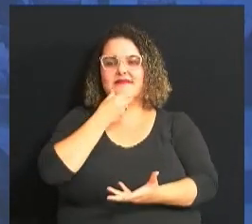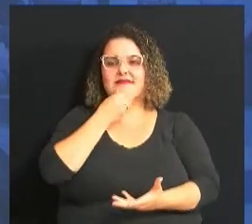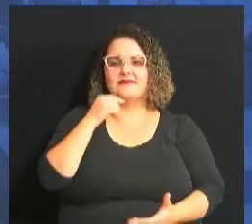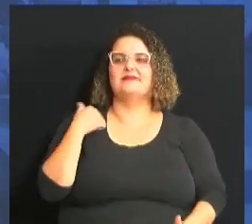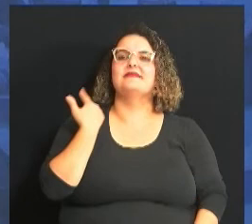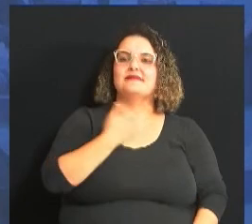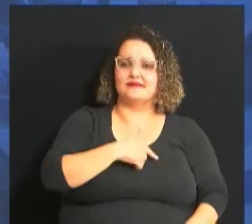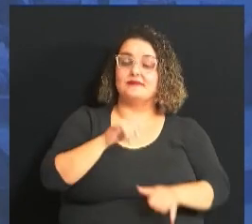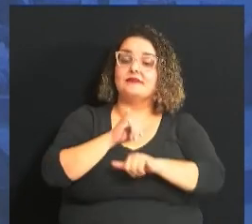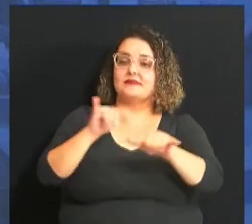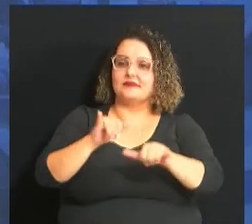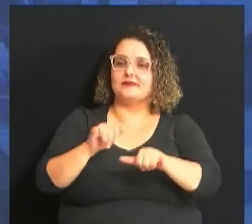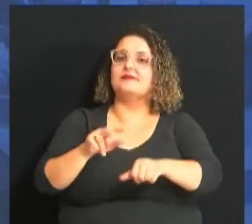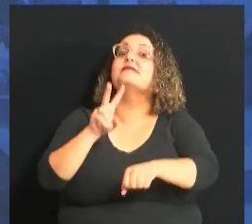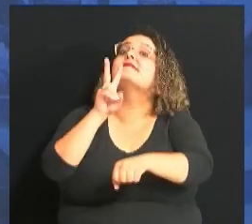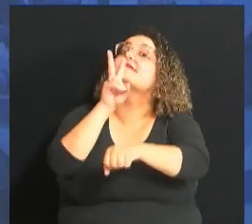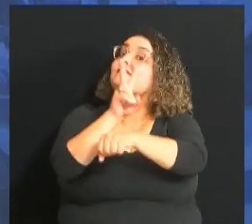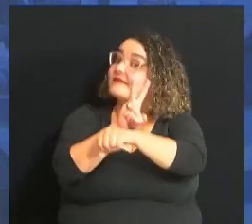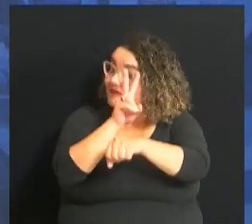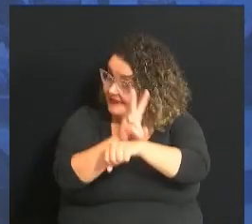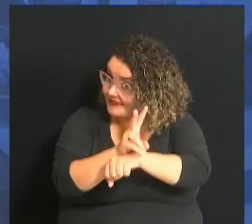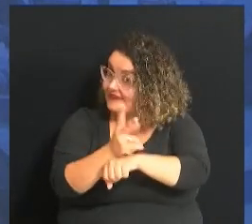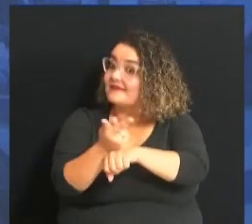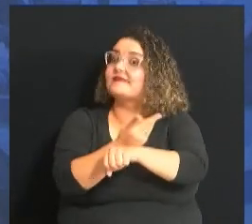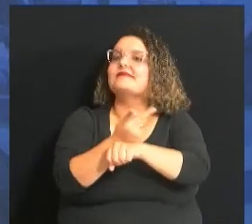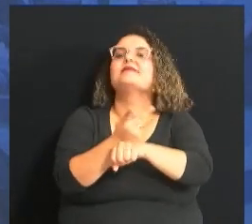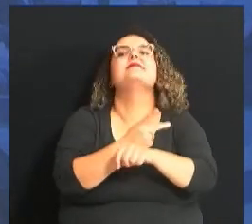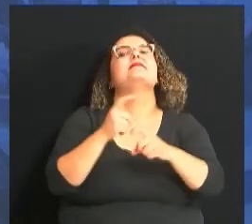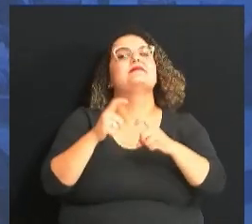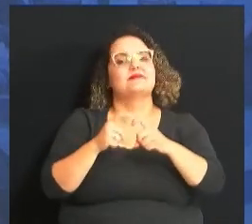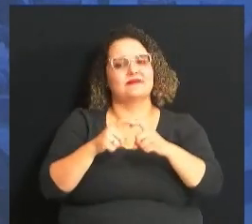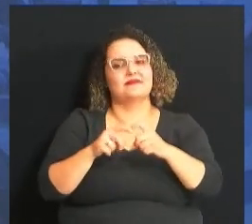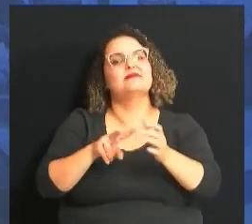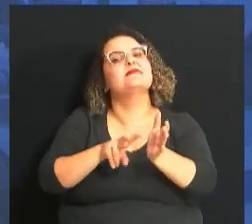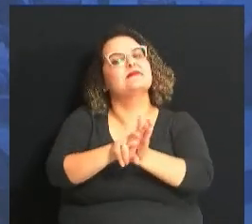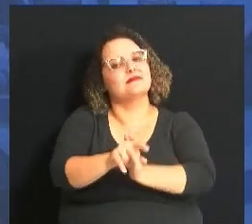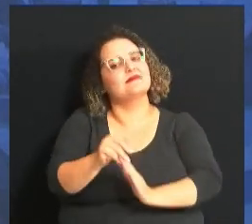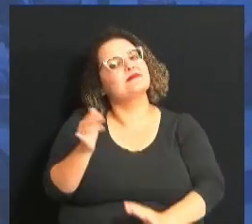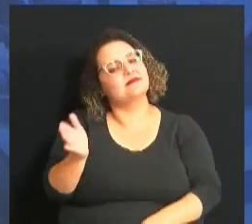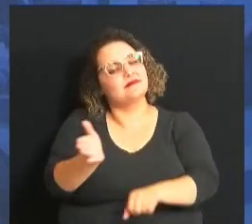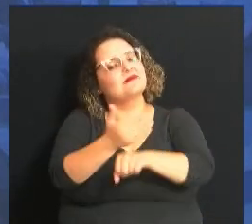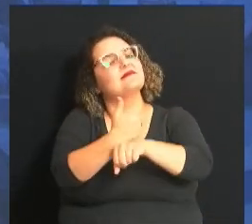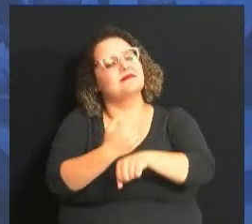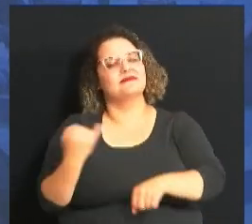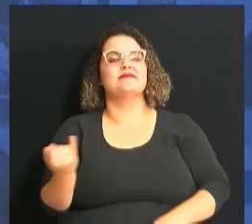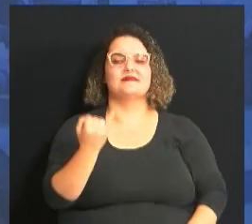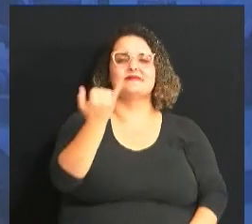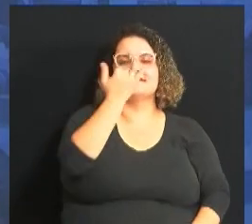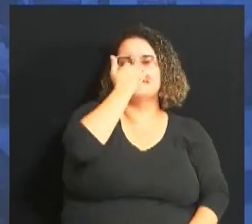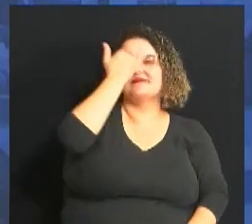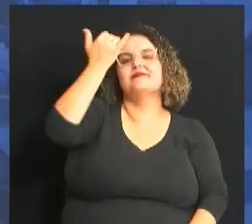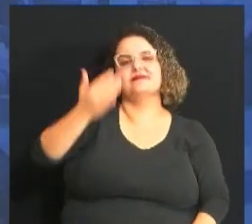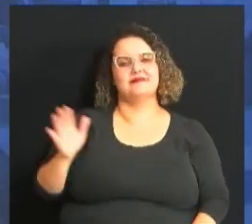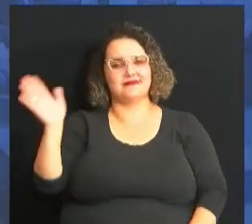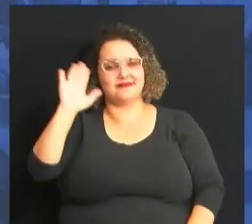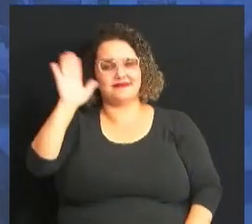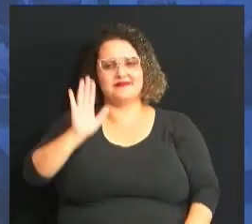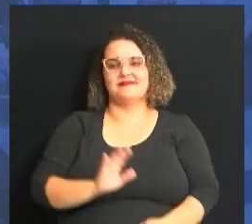recado. Se cuidem, procurem um médico, o diagnóstico precoce é sempre fundamental. Tchau!